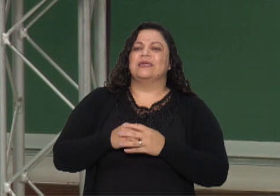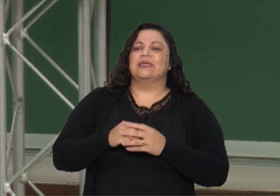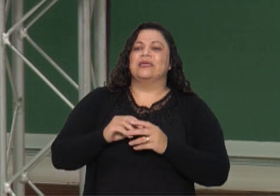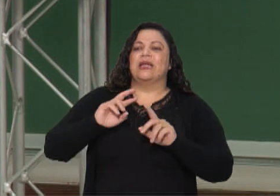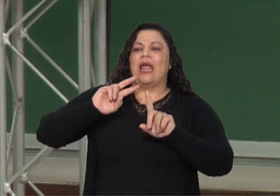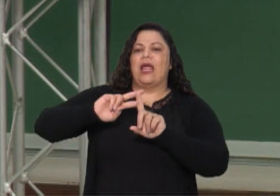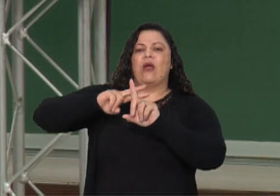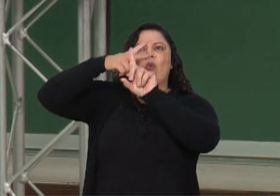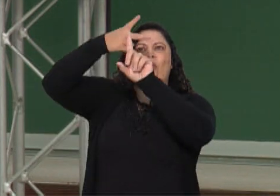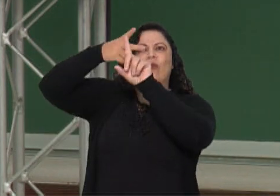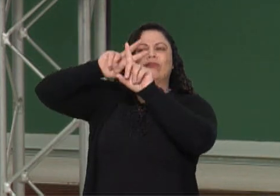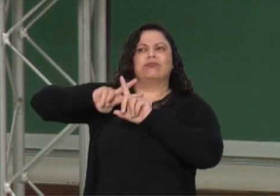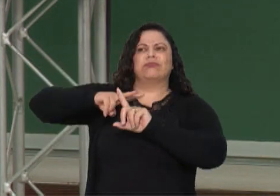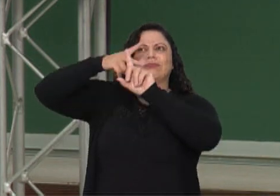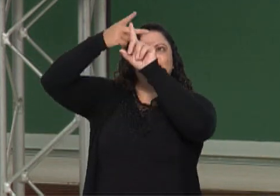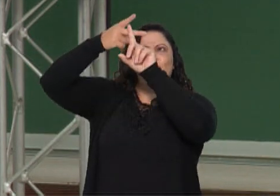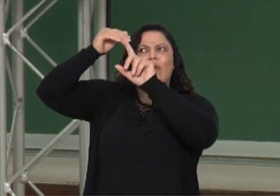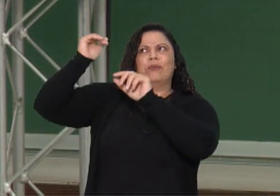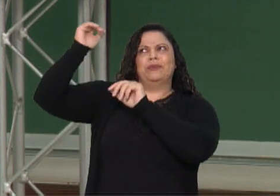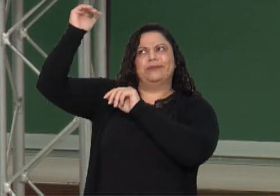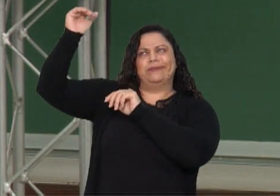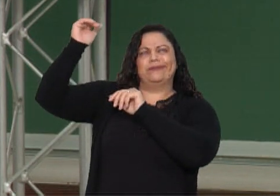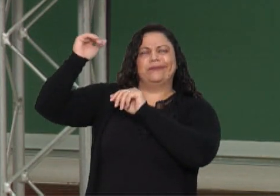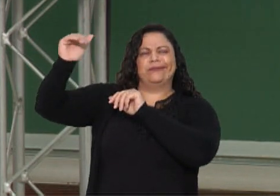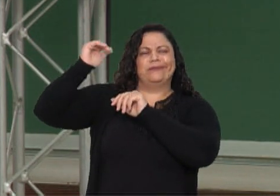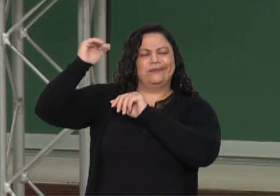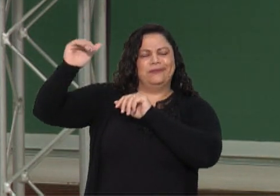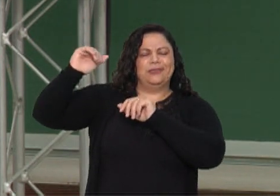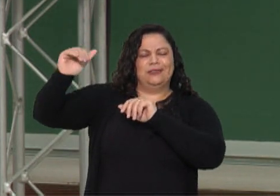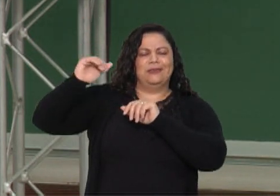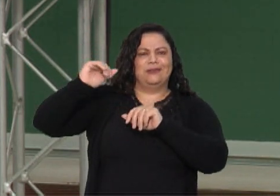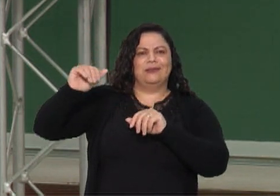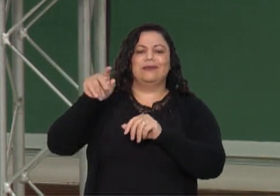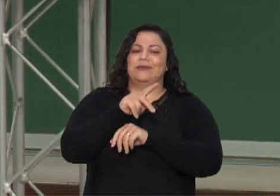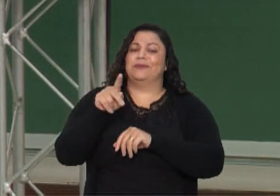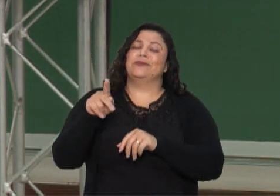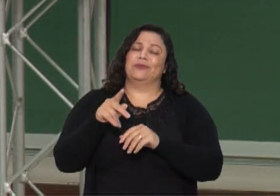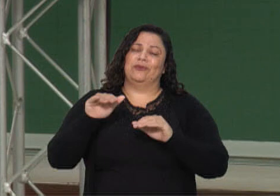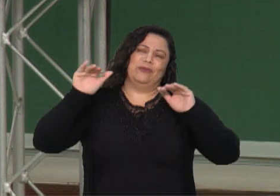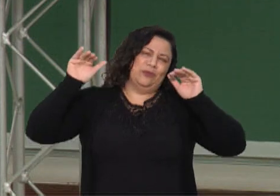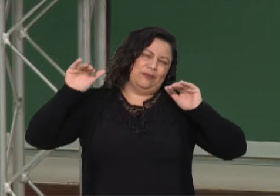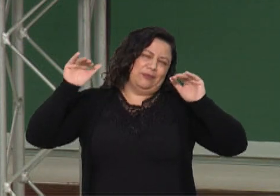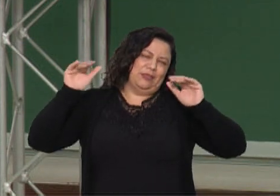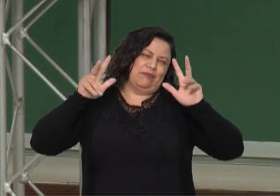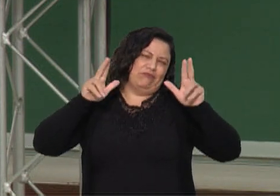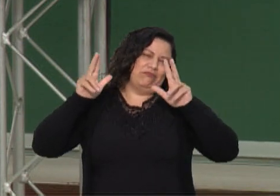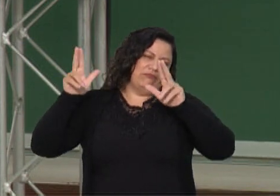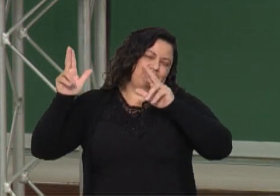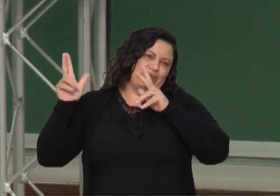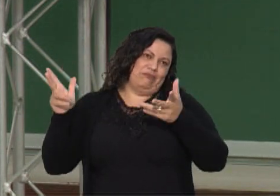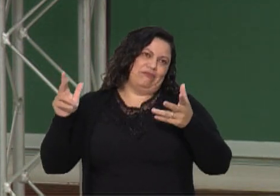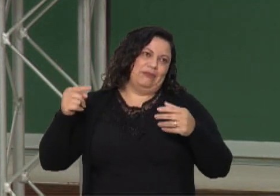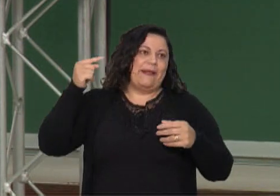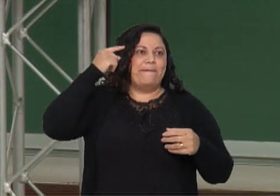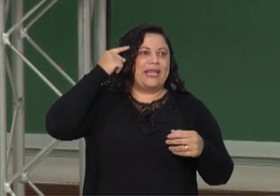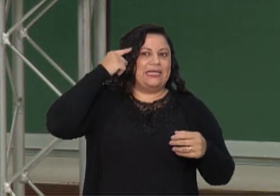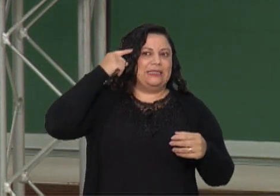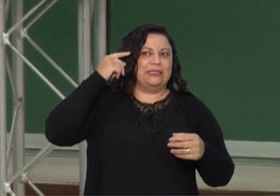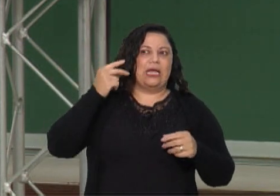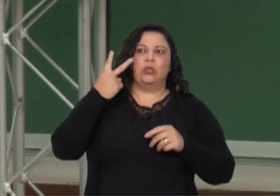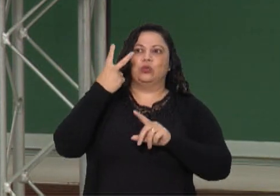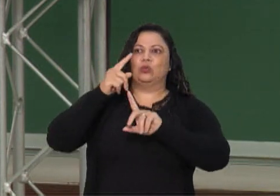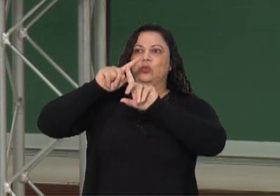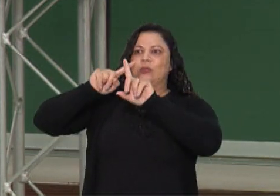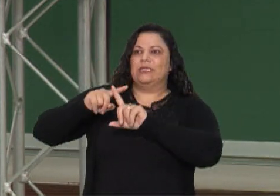tamanho, né? Se eu fosse um pouquinho, né, mais baixinha, dava exatamente o tamanho dela. Então, pensa, 2 vezes a prof